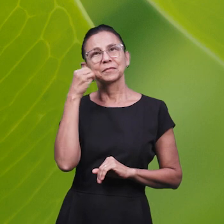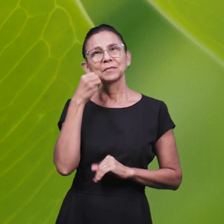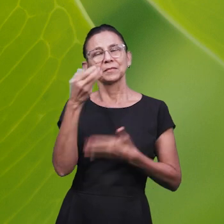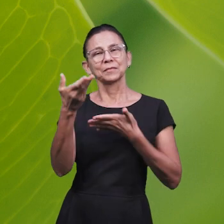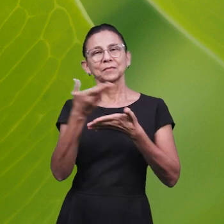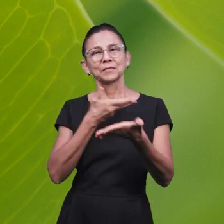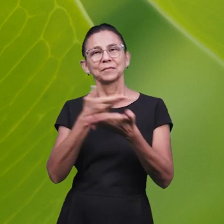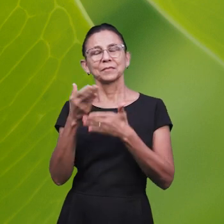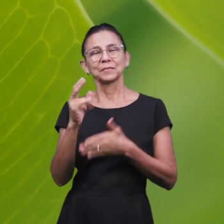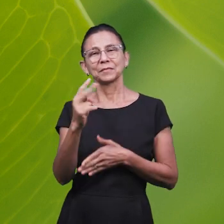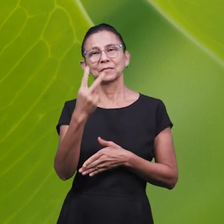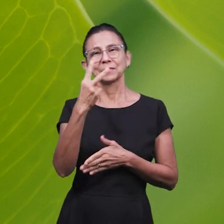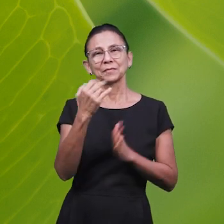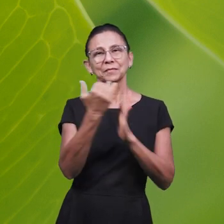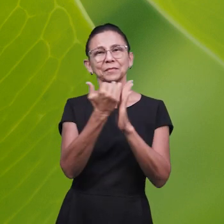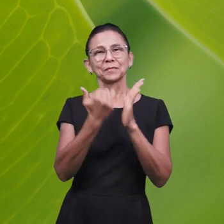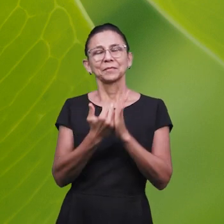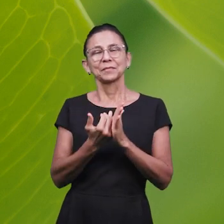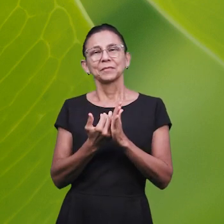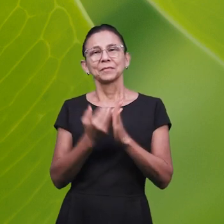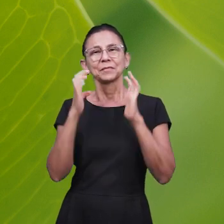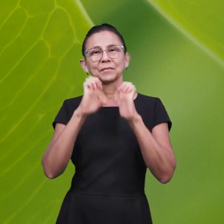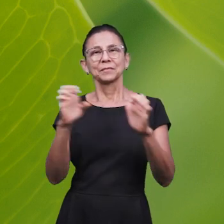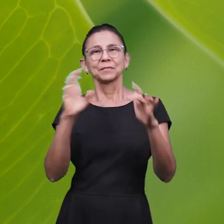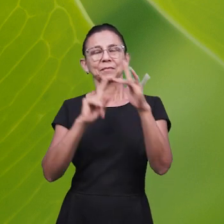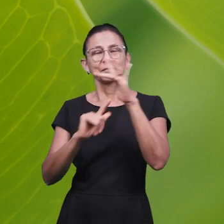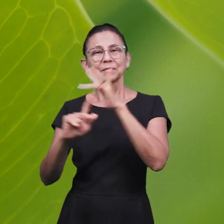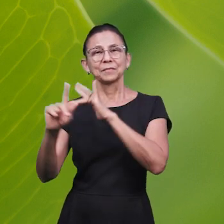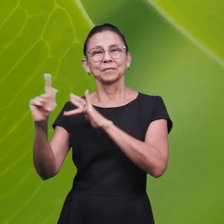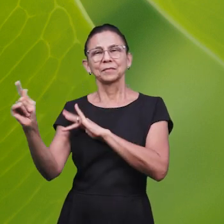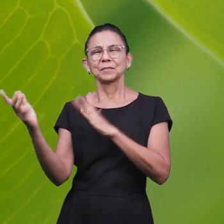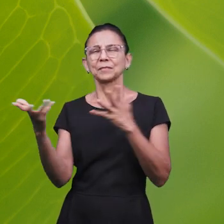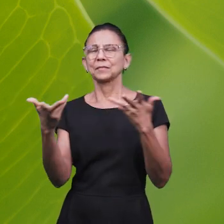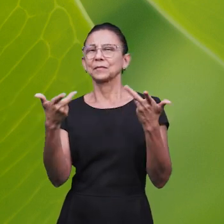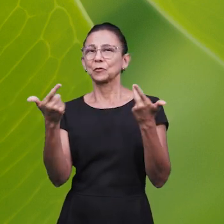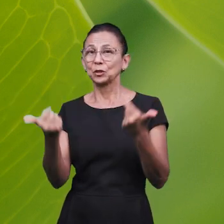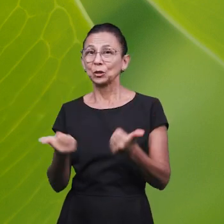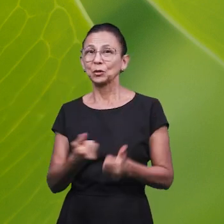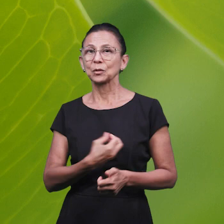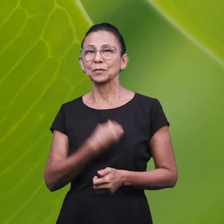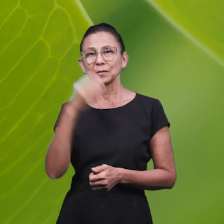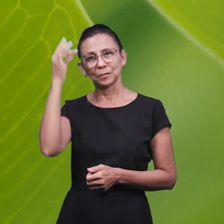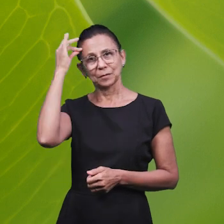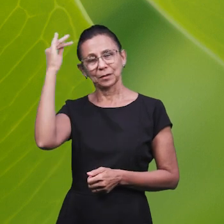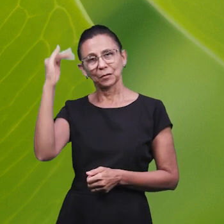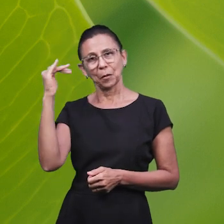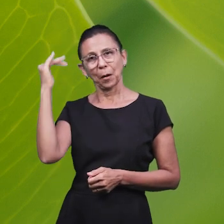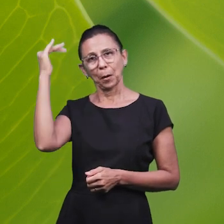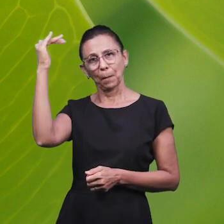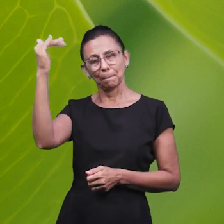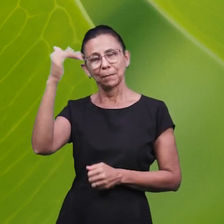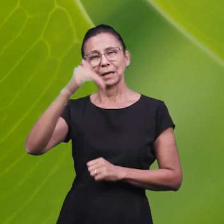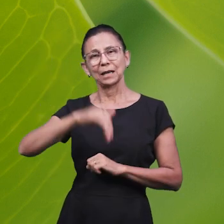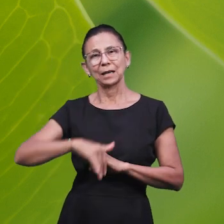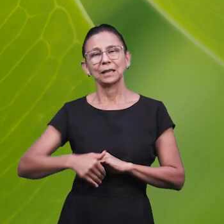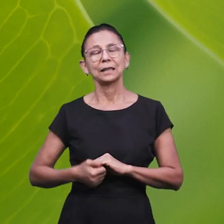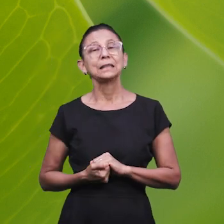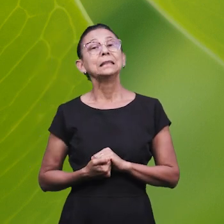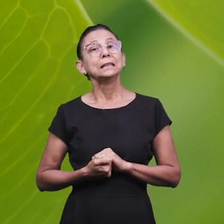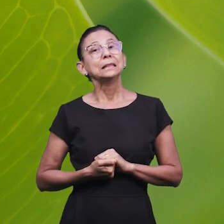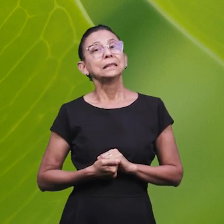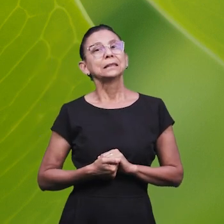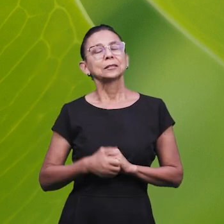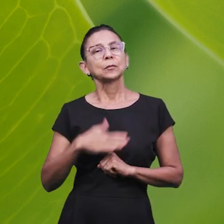experiência assistindo o Evangelho Eterno, que realmente é um programa maravilhoso, que edifica as nossas vidas, que traz a revelação do livro